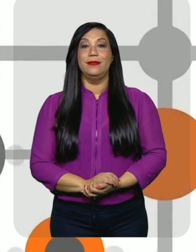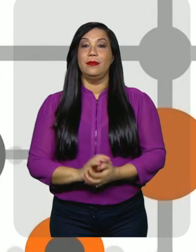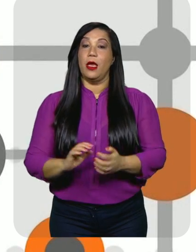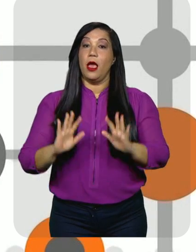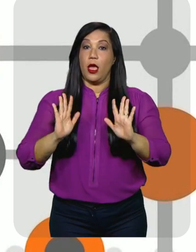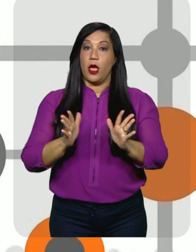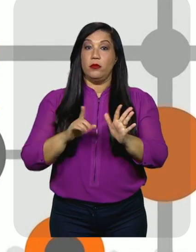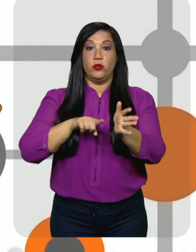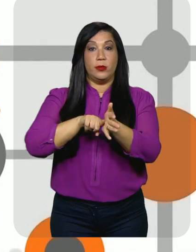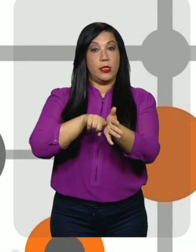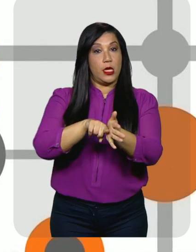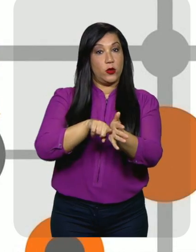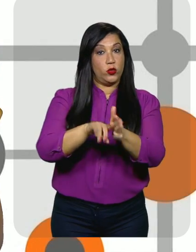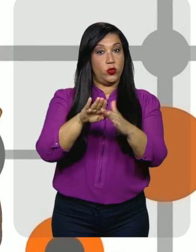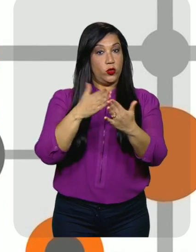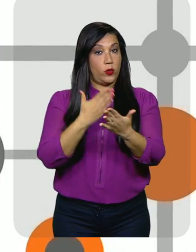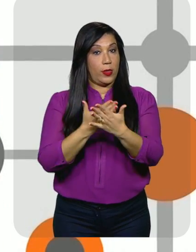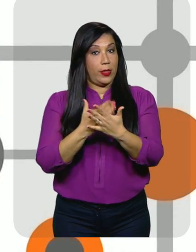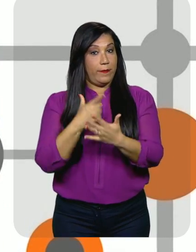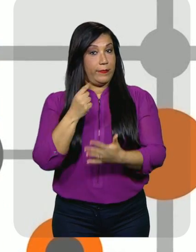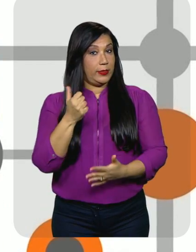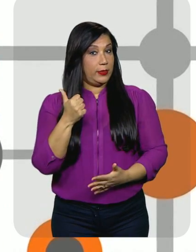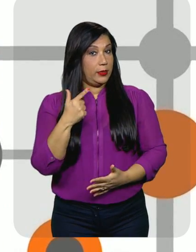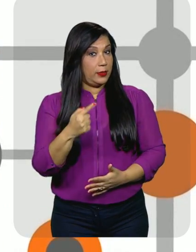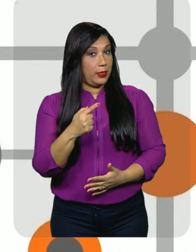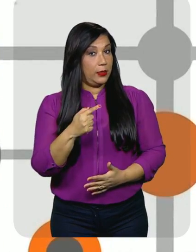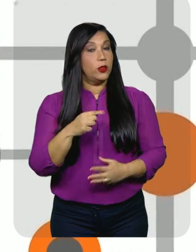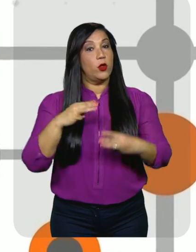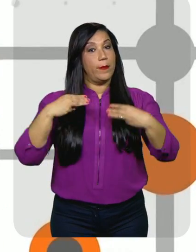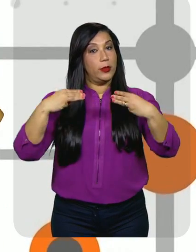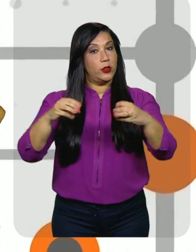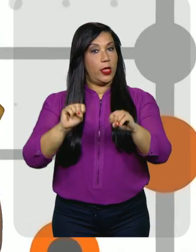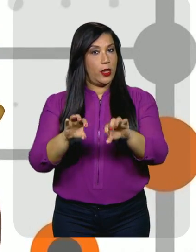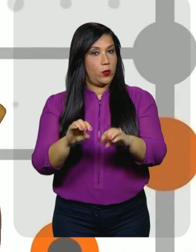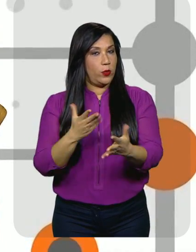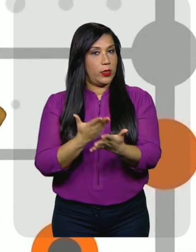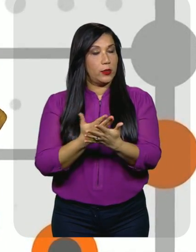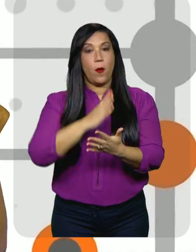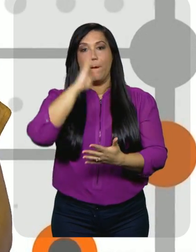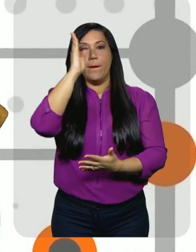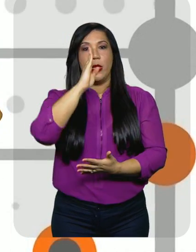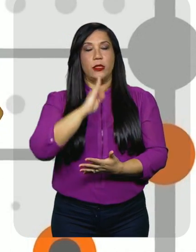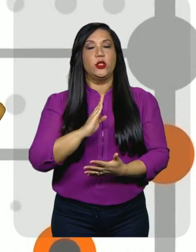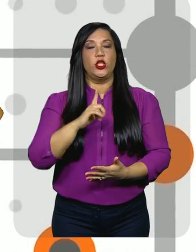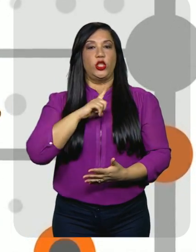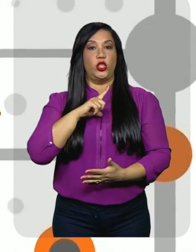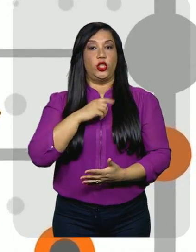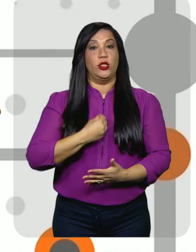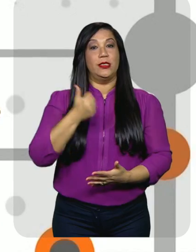De acordo com o Censo Escolar de 2017 do Ministério da Educação, o Brasil tem